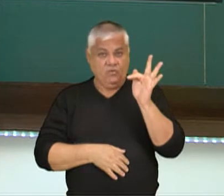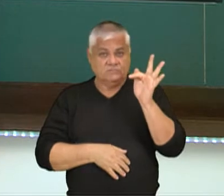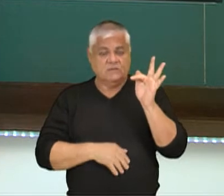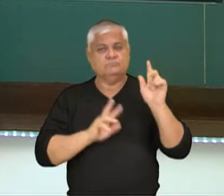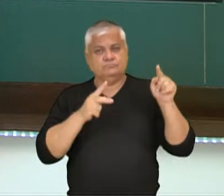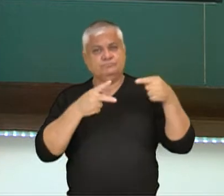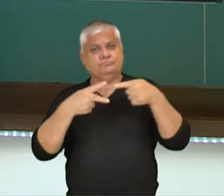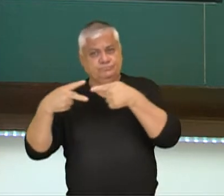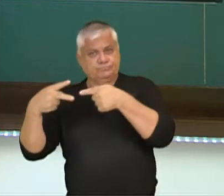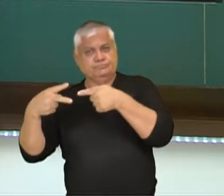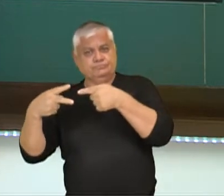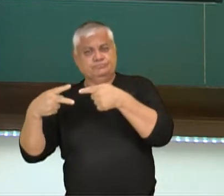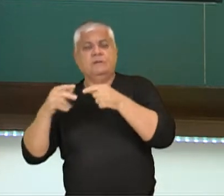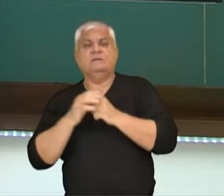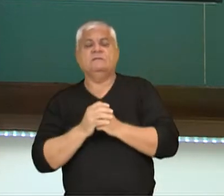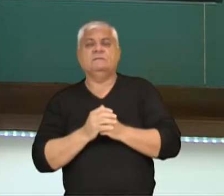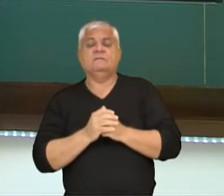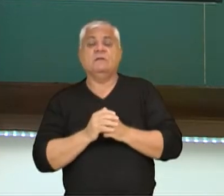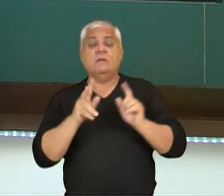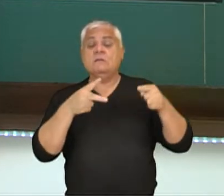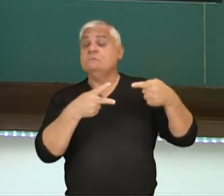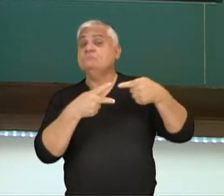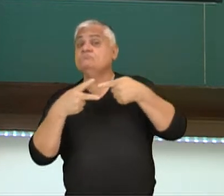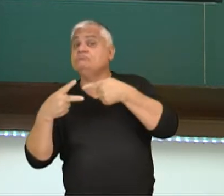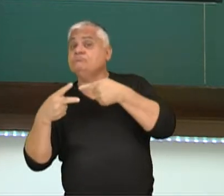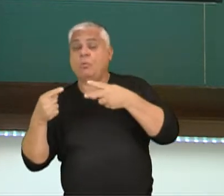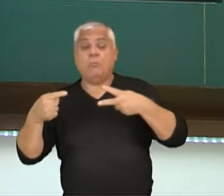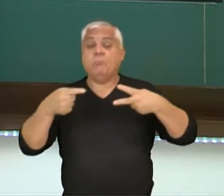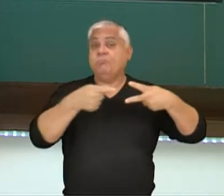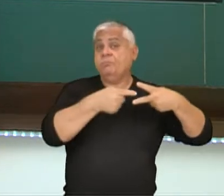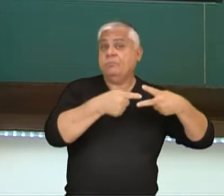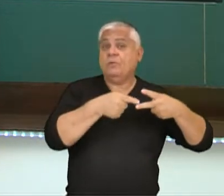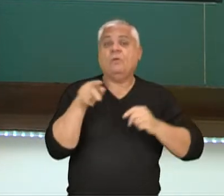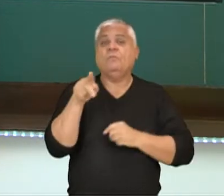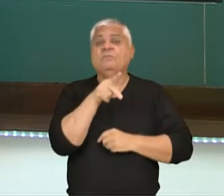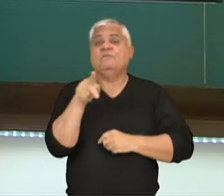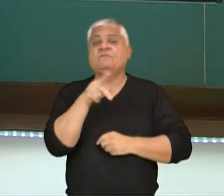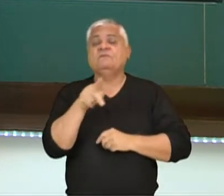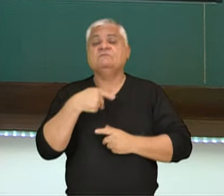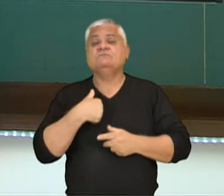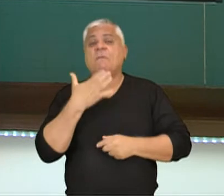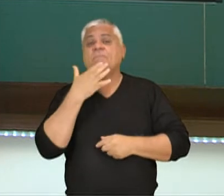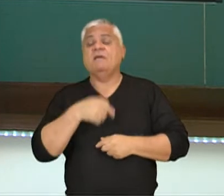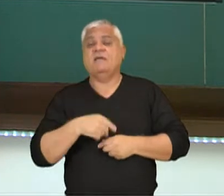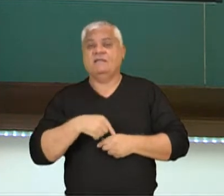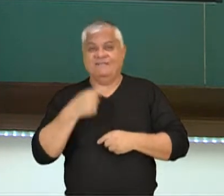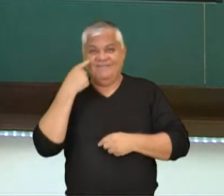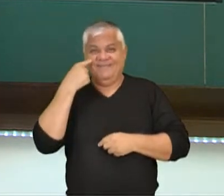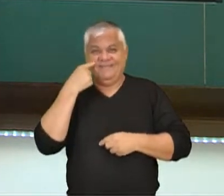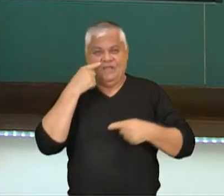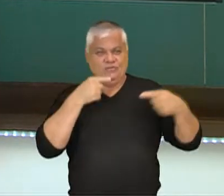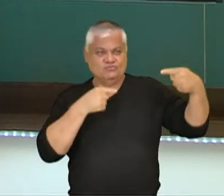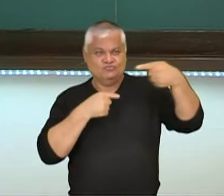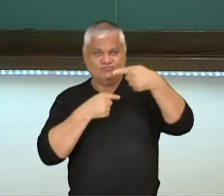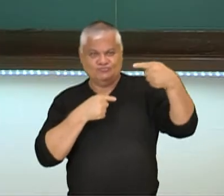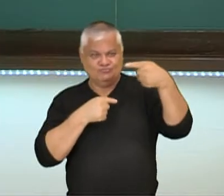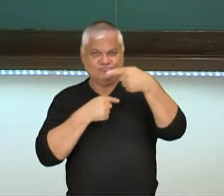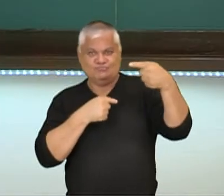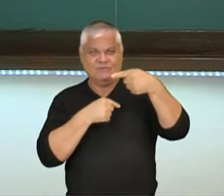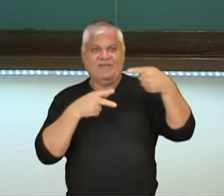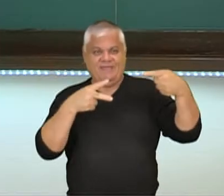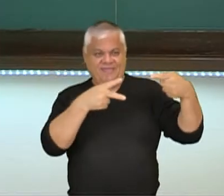vetor. E quando é vetor, geralmente os professores, eles gostam de colocar uma flechinha em cima. Isso é meio